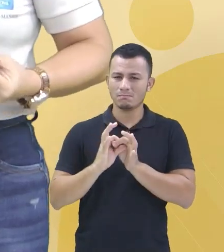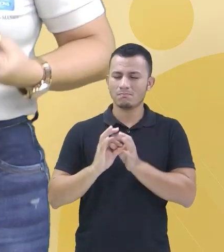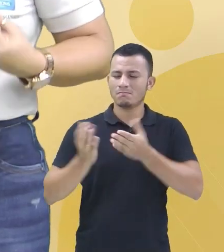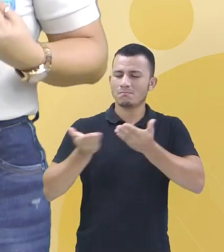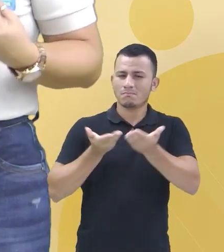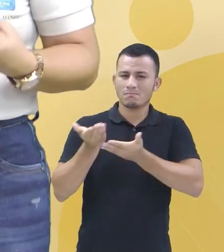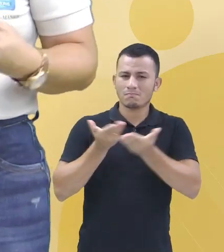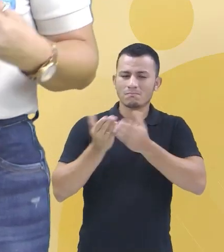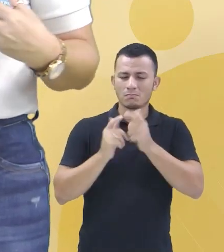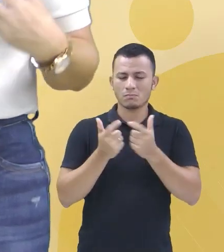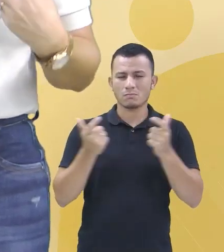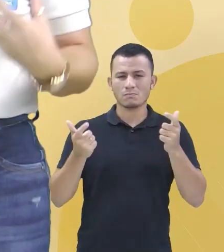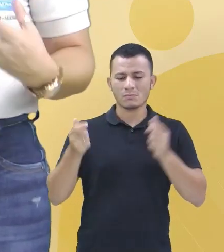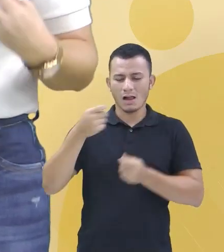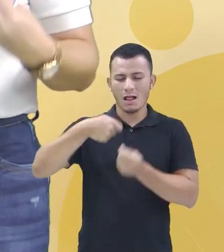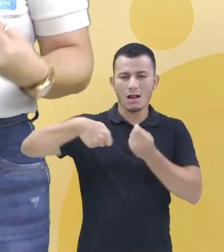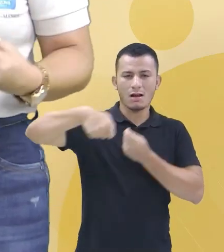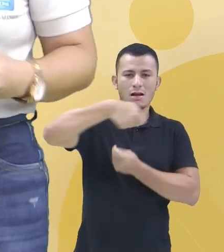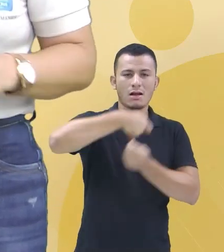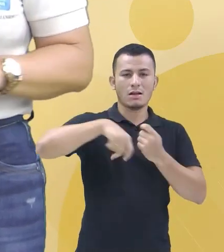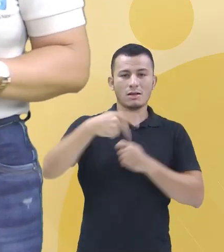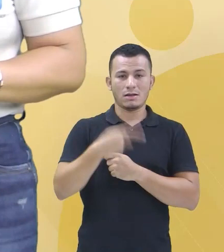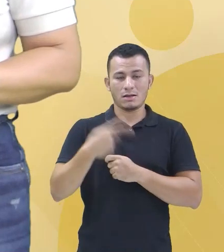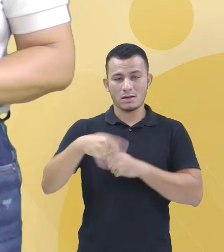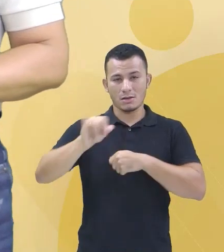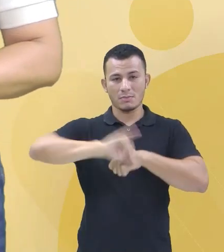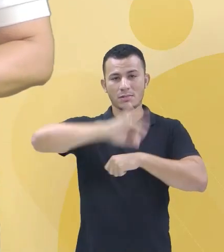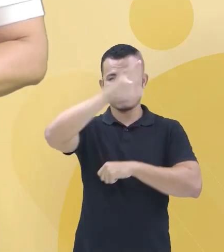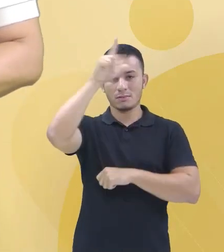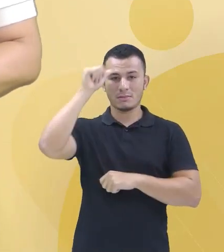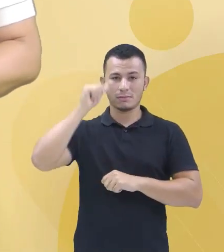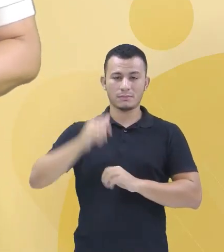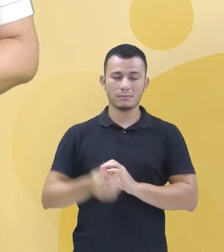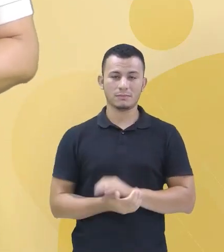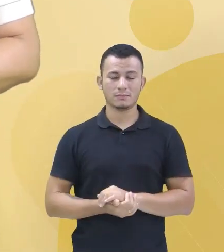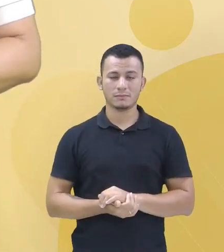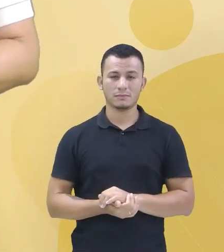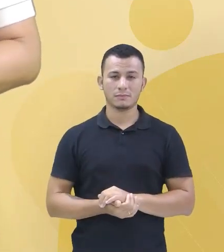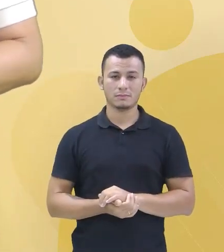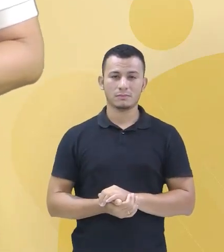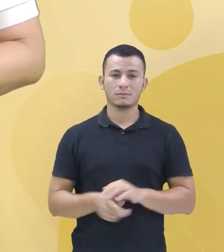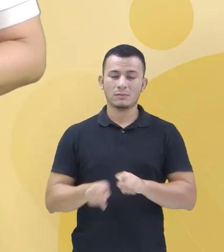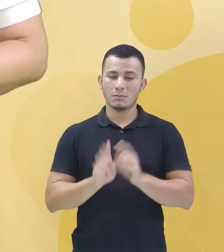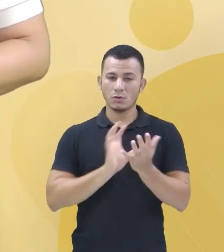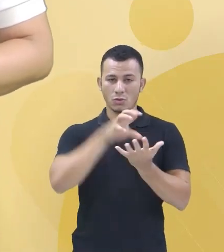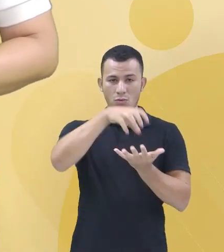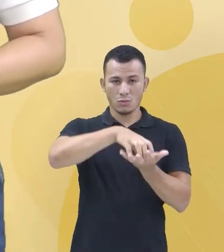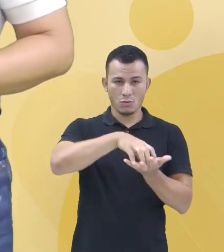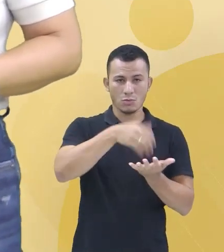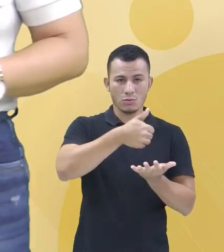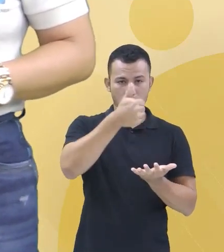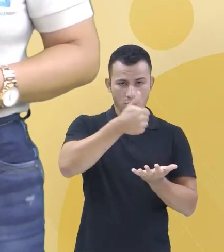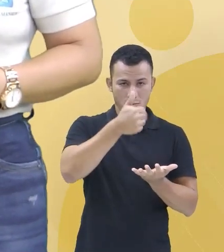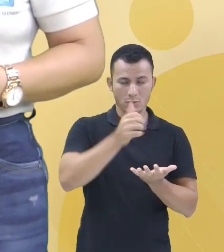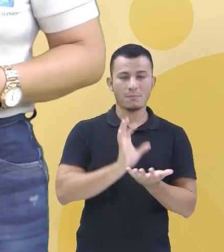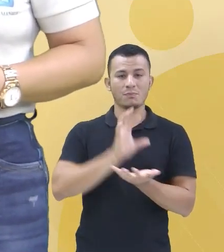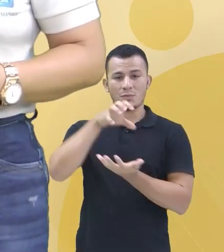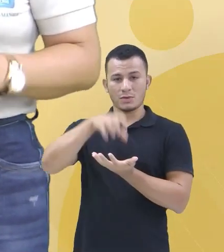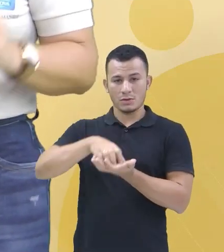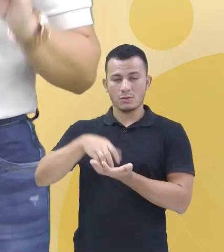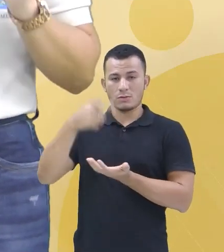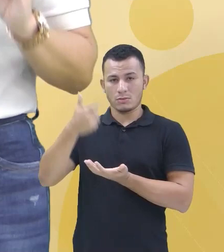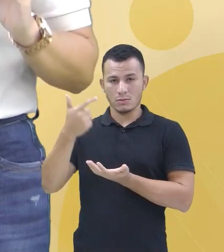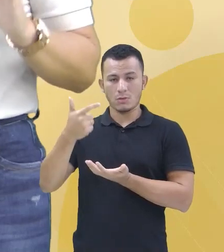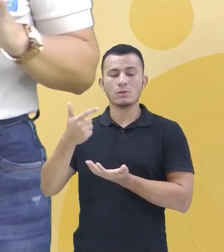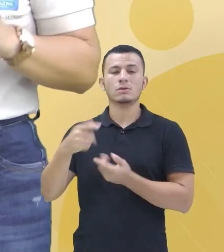crescimento econômico da nossa capital, Manaus. Além do setor primário, o setor